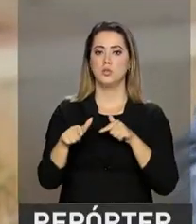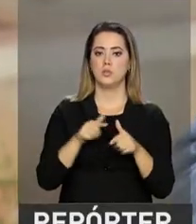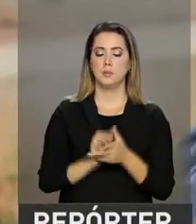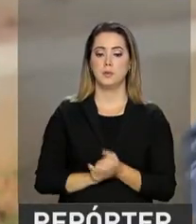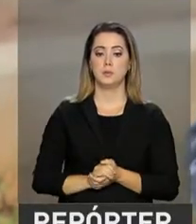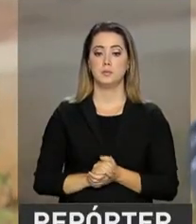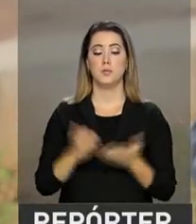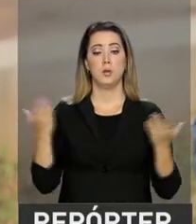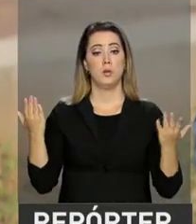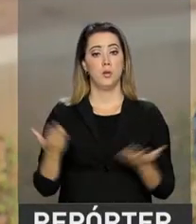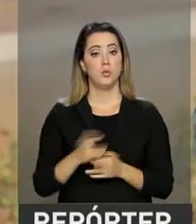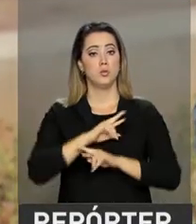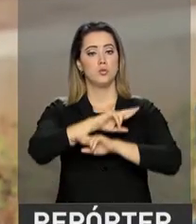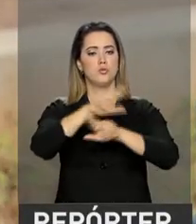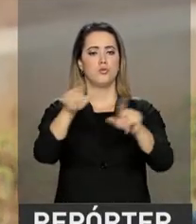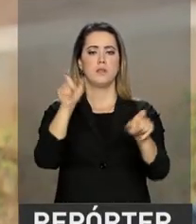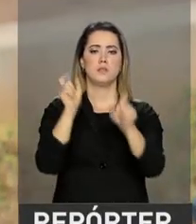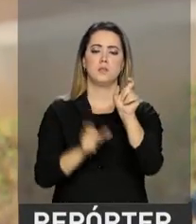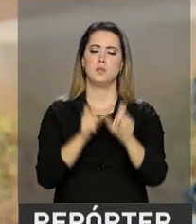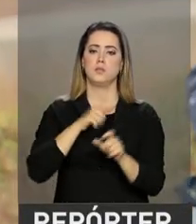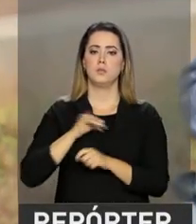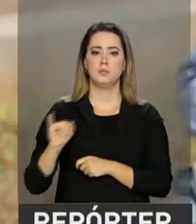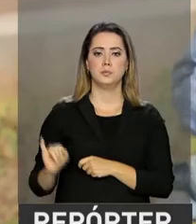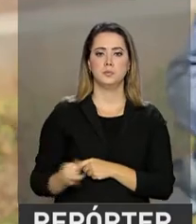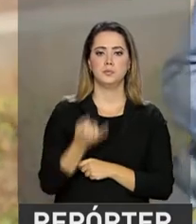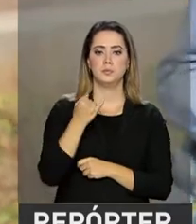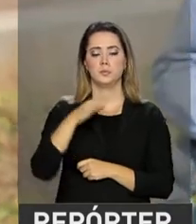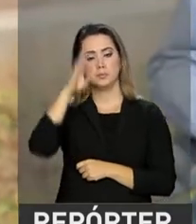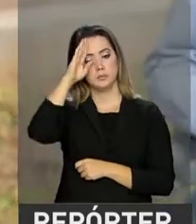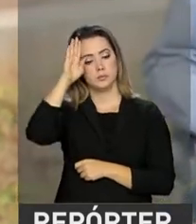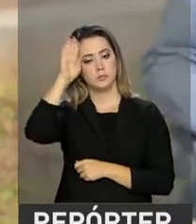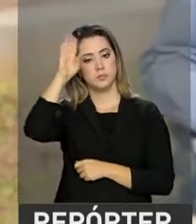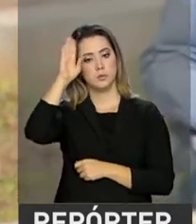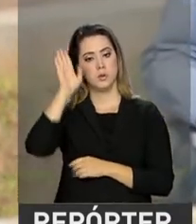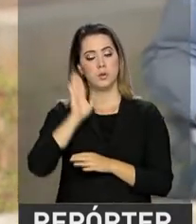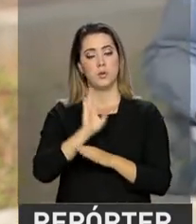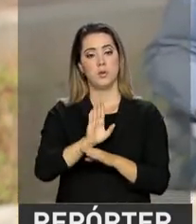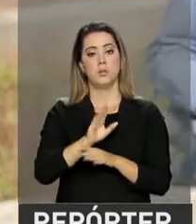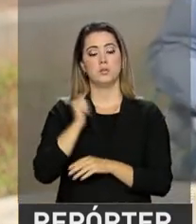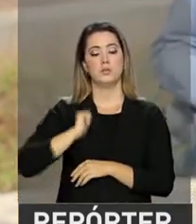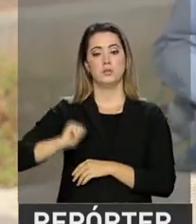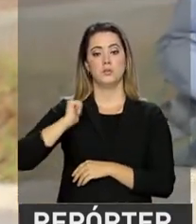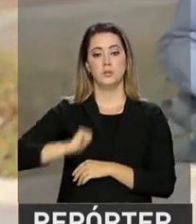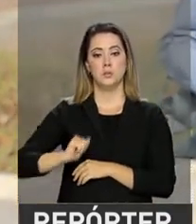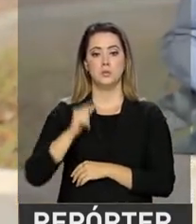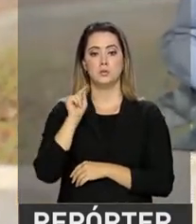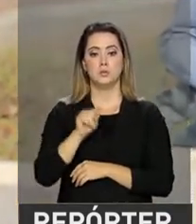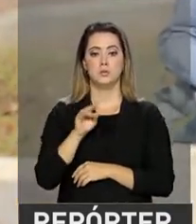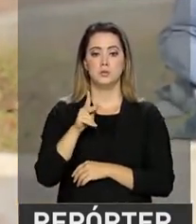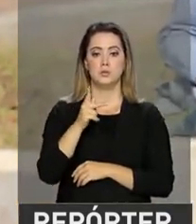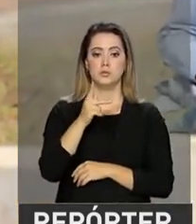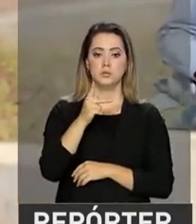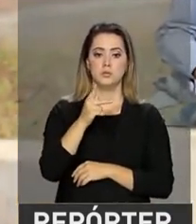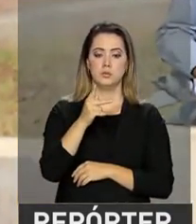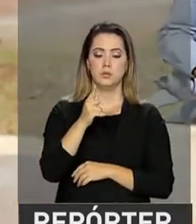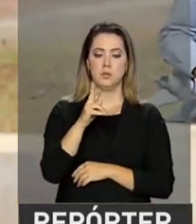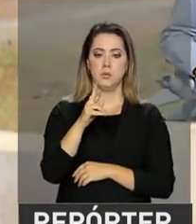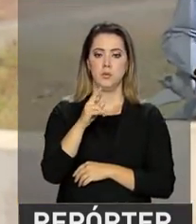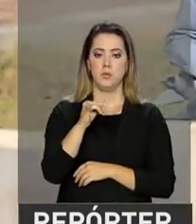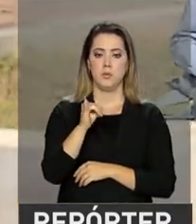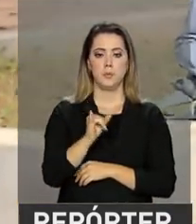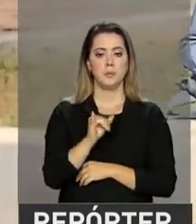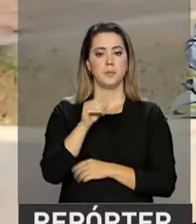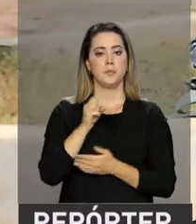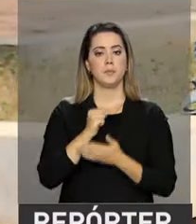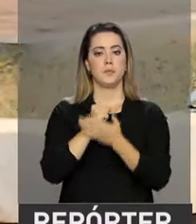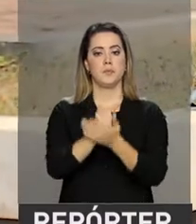de brasileiros têm a oportunidade de fazer um curso superior com uma bolsa de estudos. O programa Universidade para